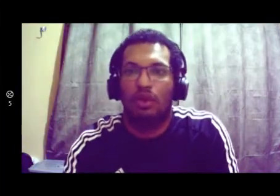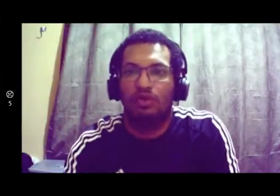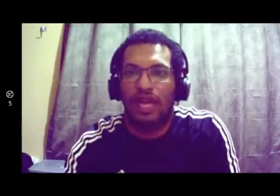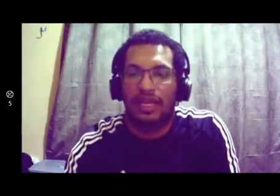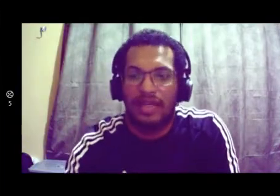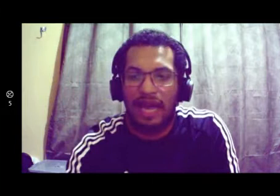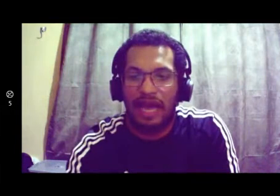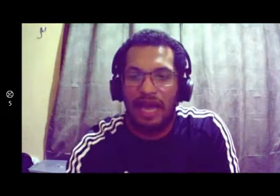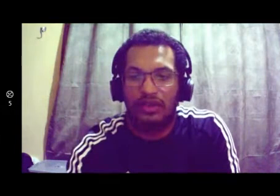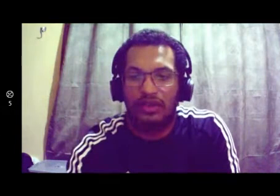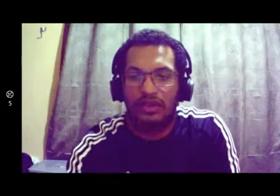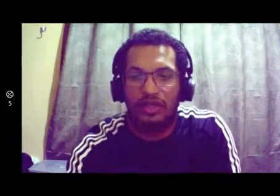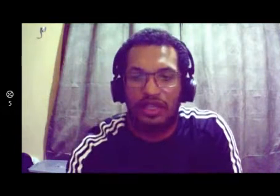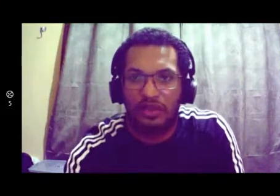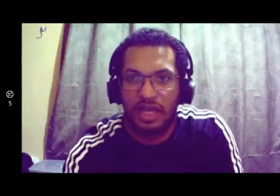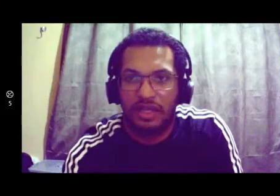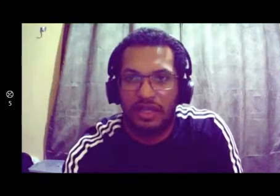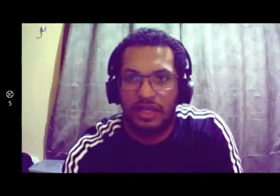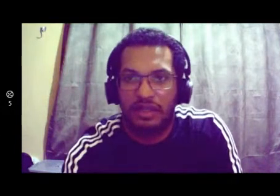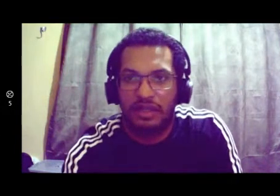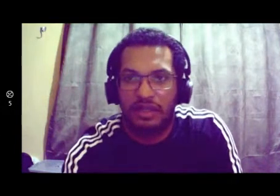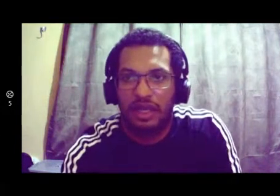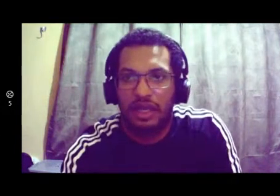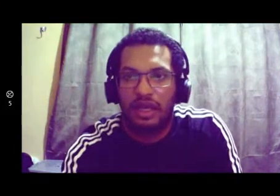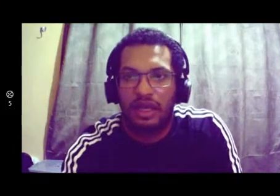Eu coloquei alguns calendários aqui para vocês.